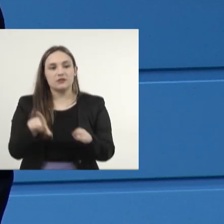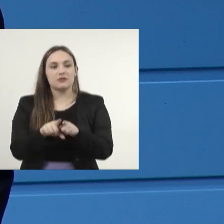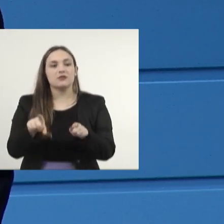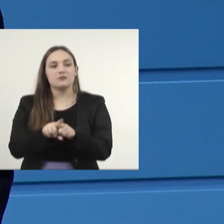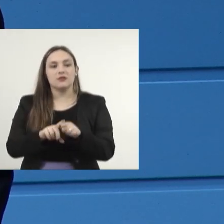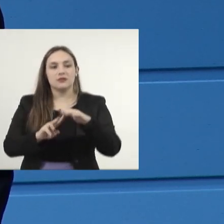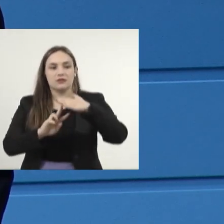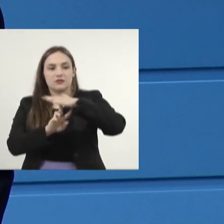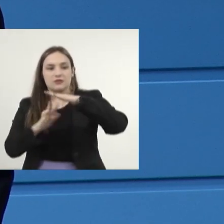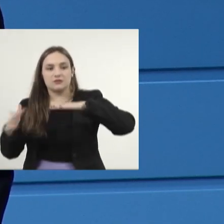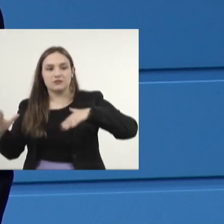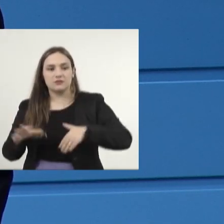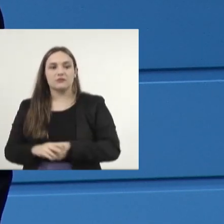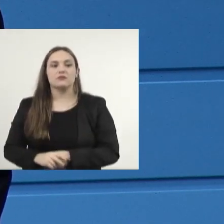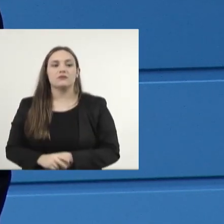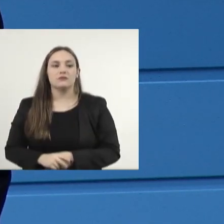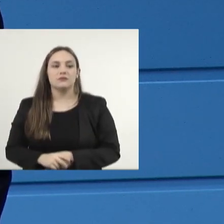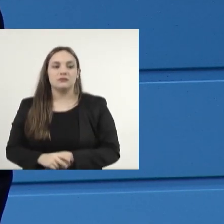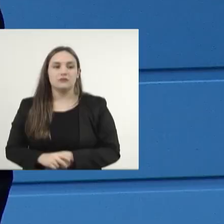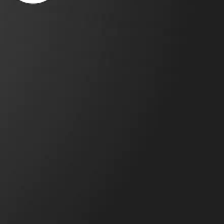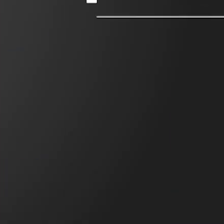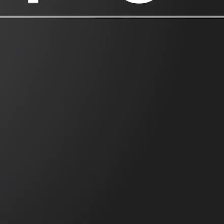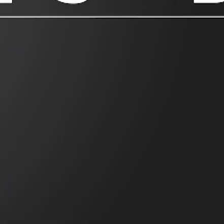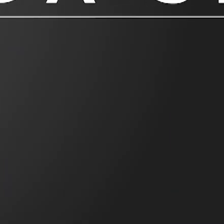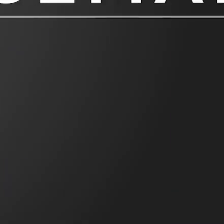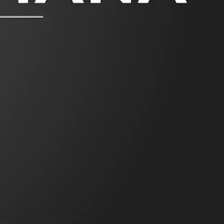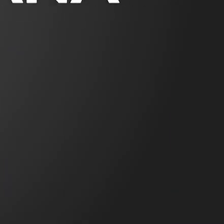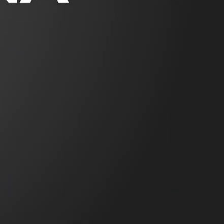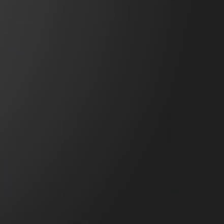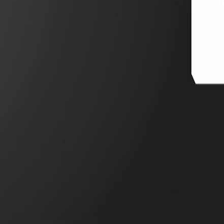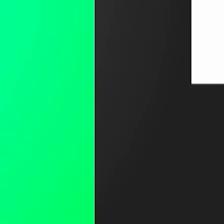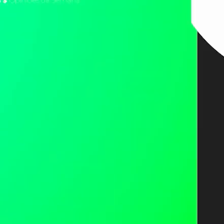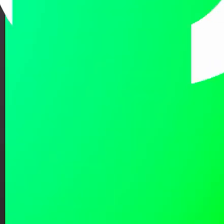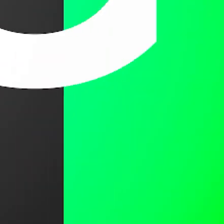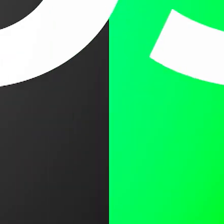mundo inteiro, através do Porto de Santos.